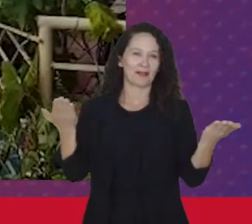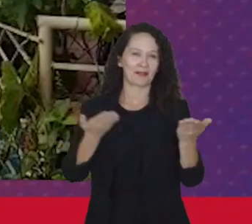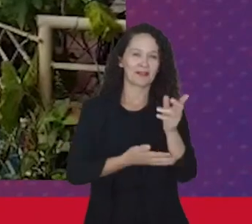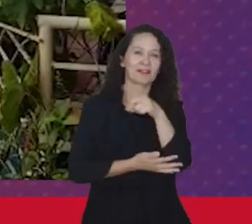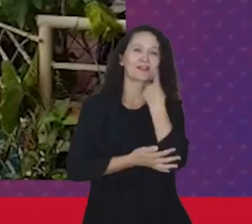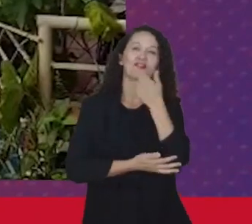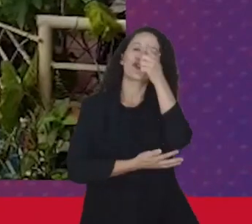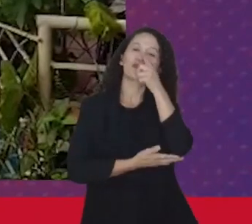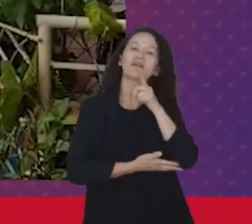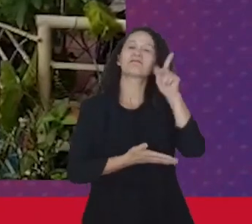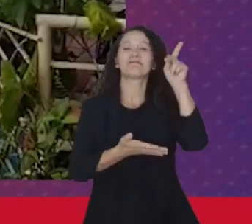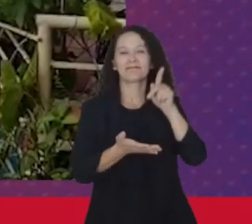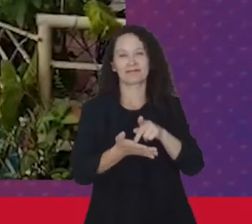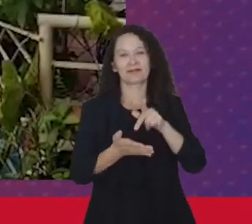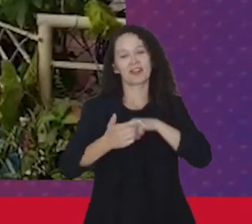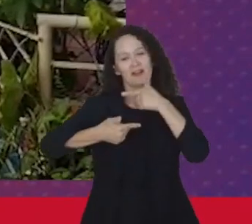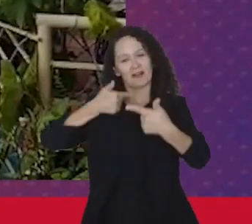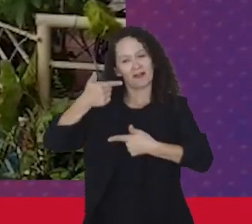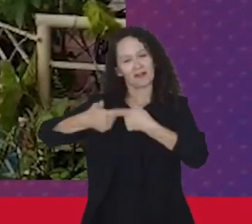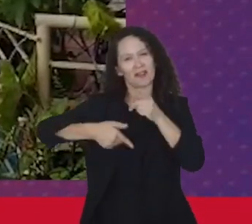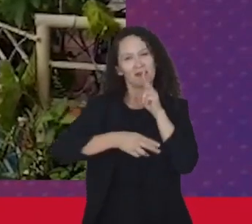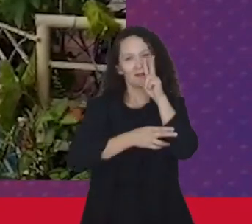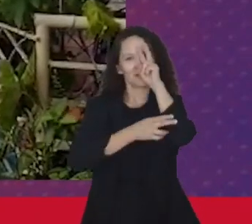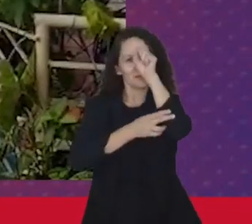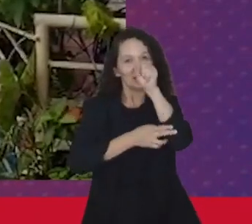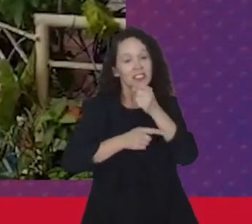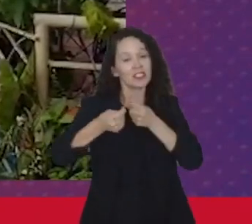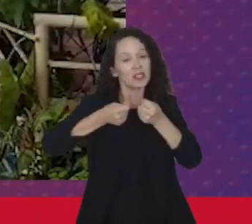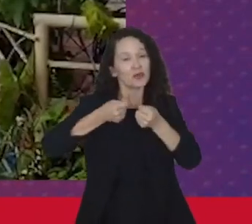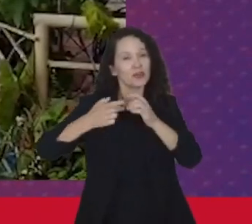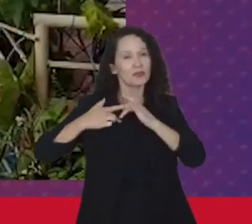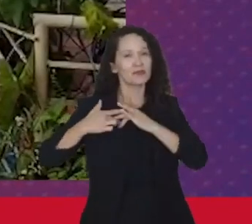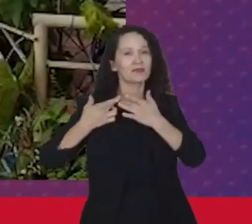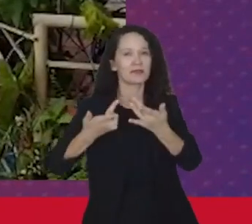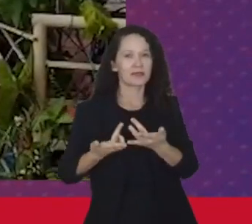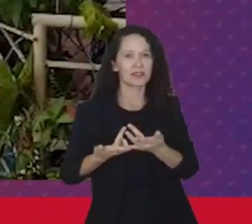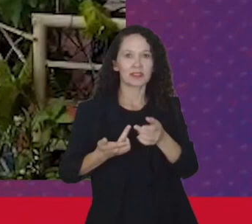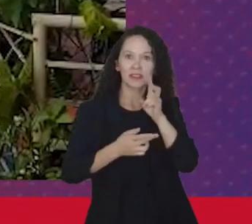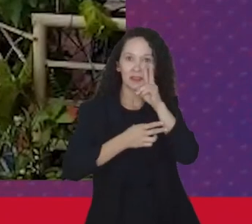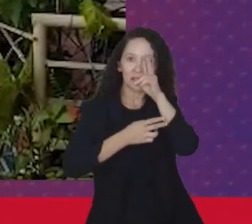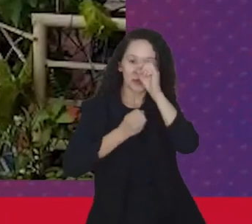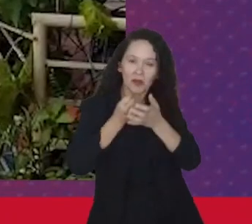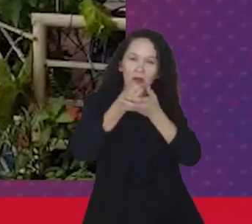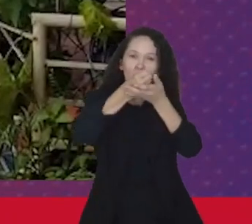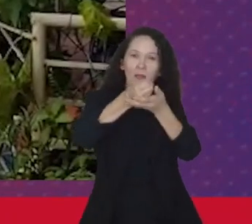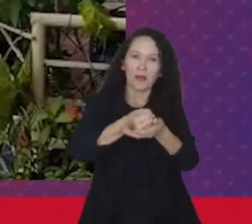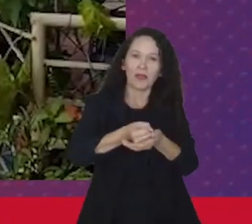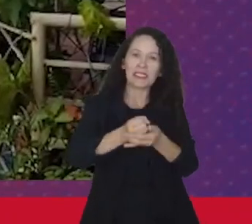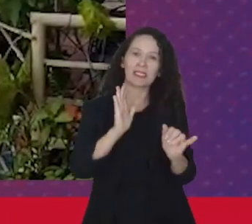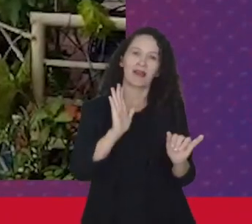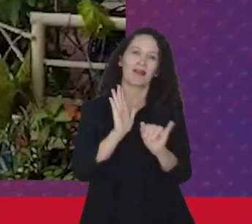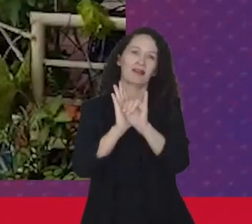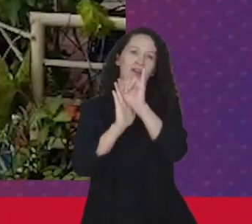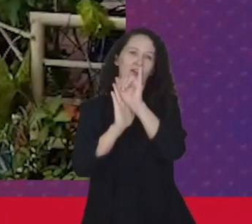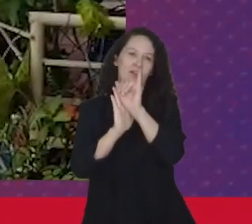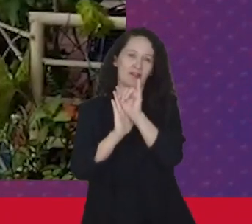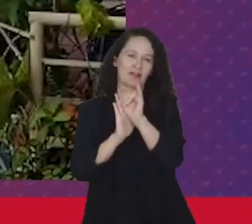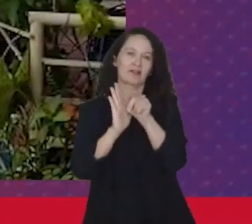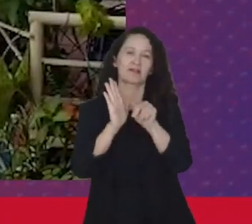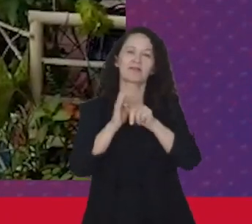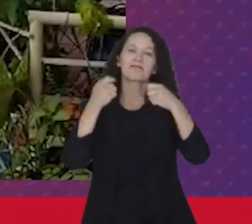gente possa fazer um trabalho de fortalecimento da economia solidária e o fortalecimento da identidade e